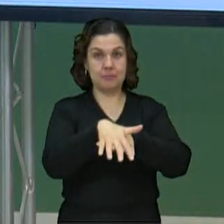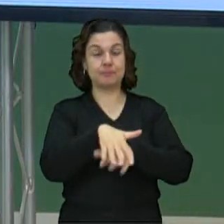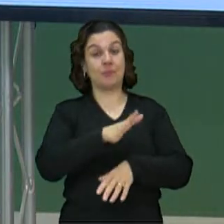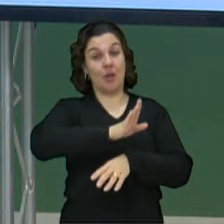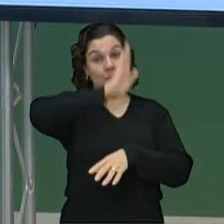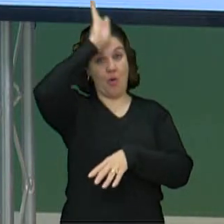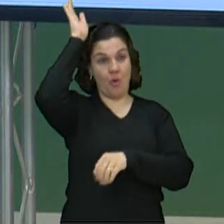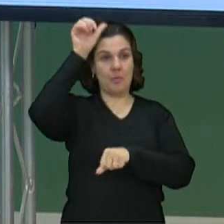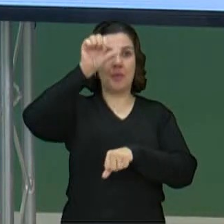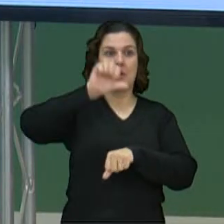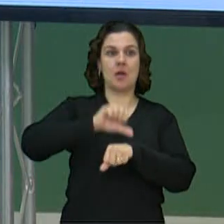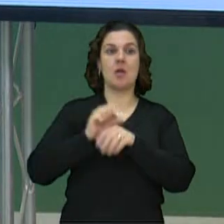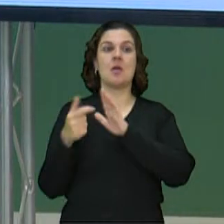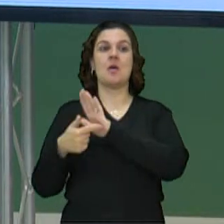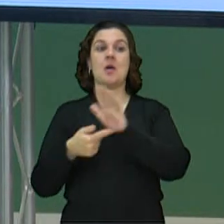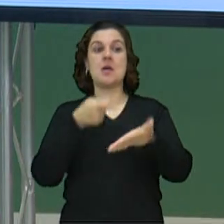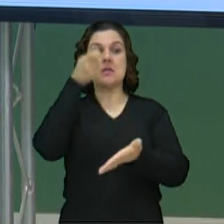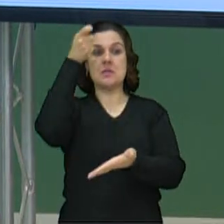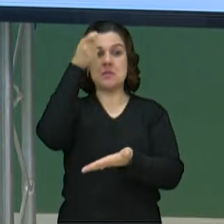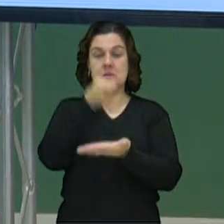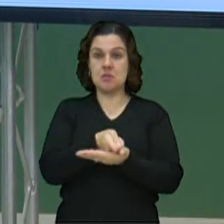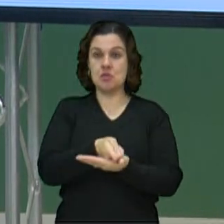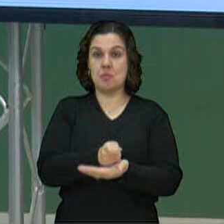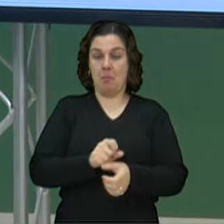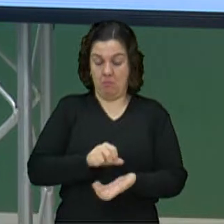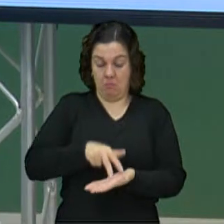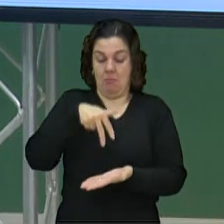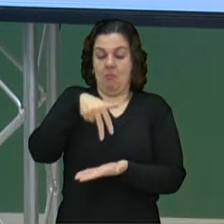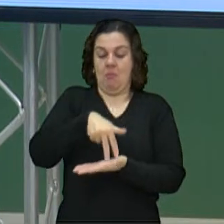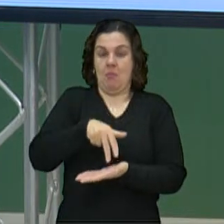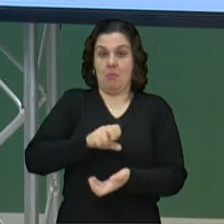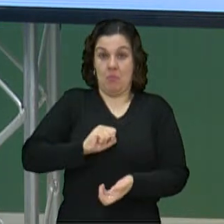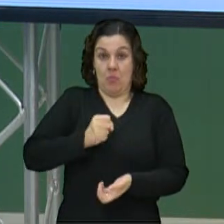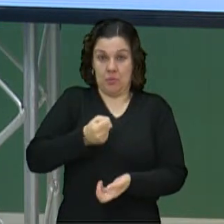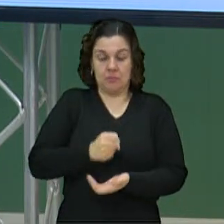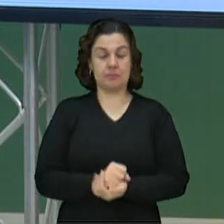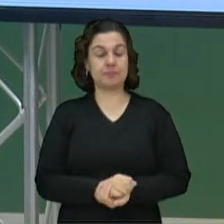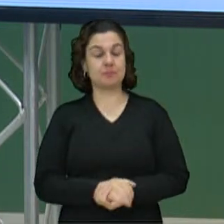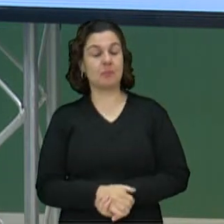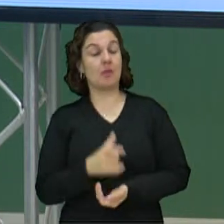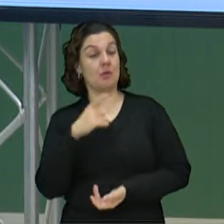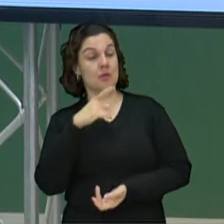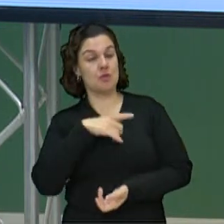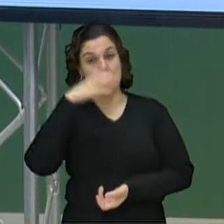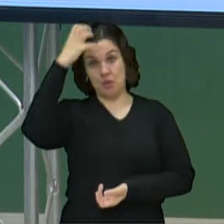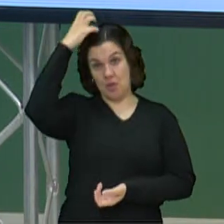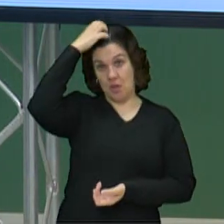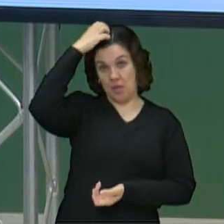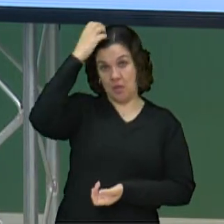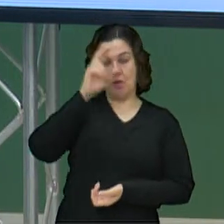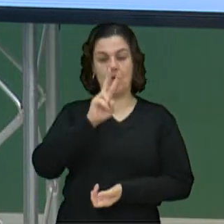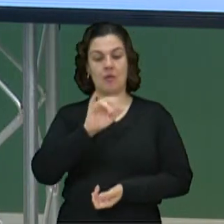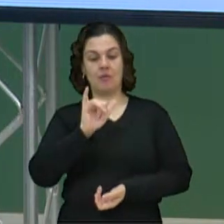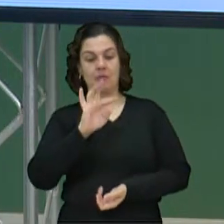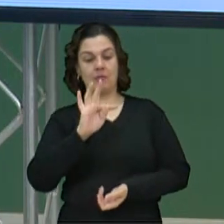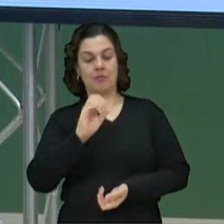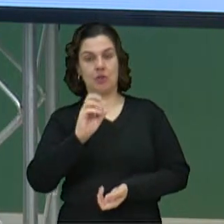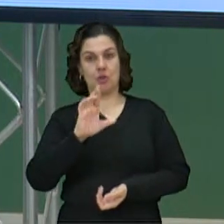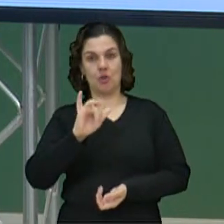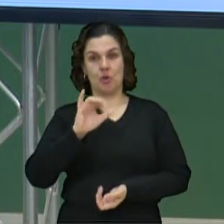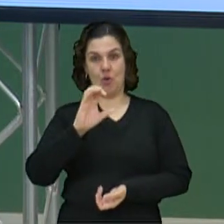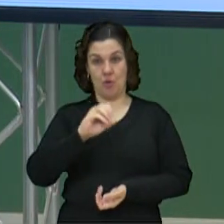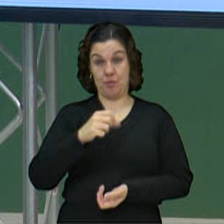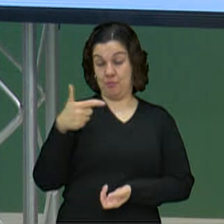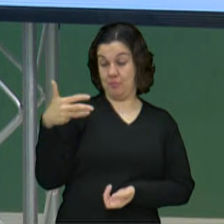Roma, para exigir o poder. A Itália, então, tinha o rei, Vítor Emanuel III, ou Vittorio